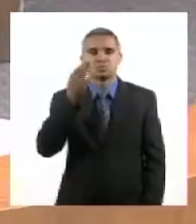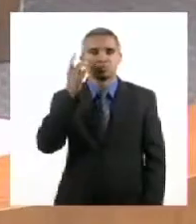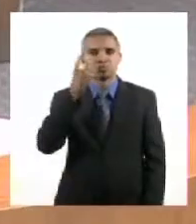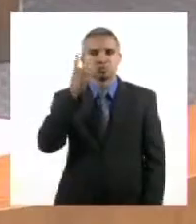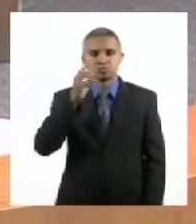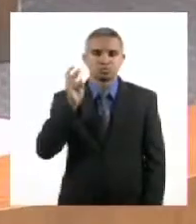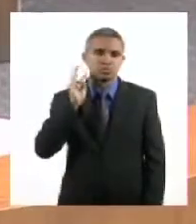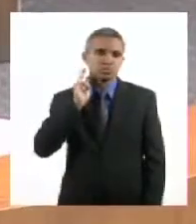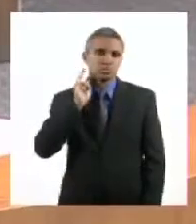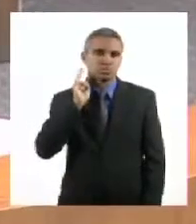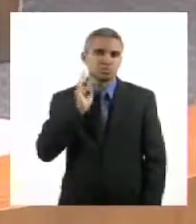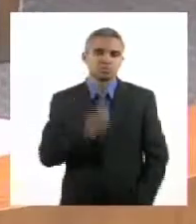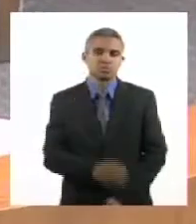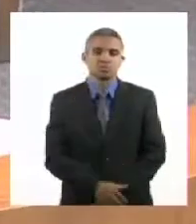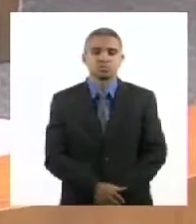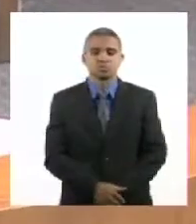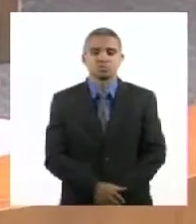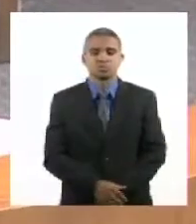debate